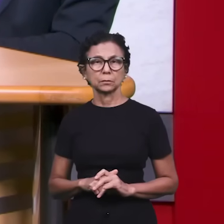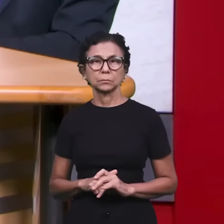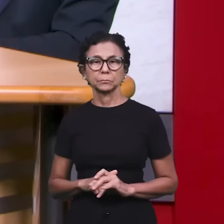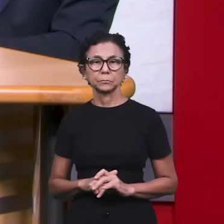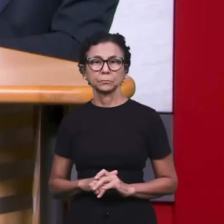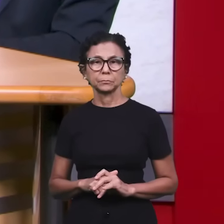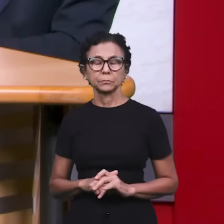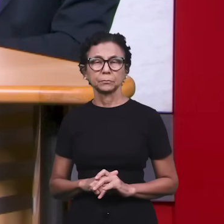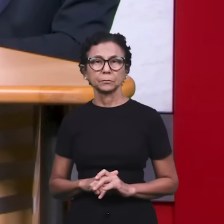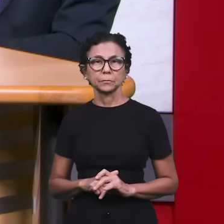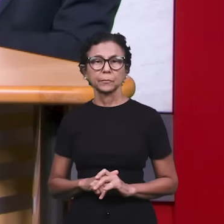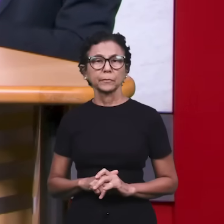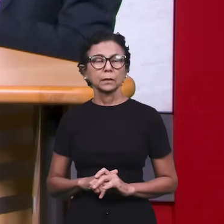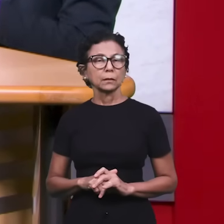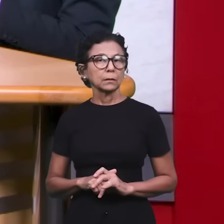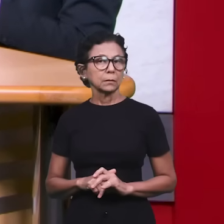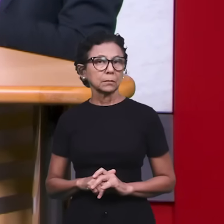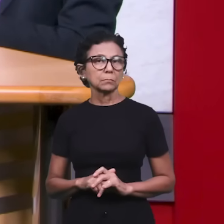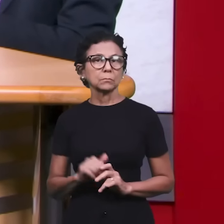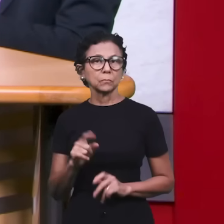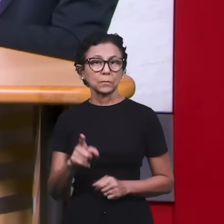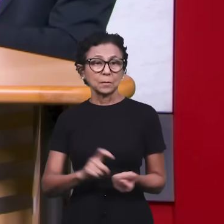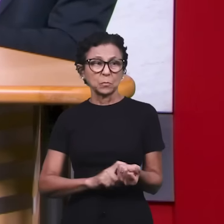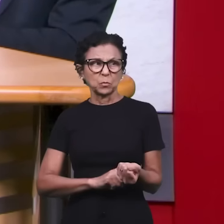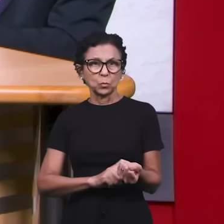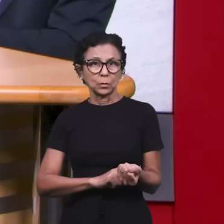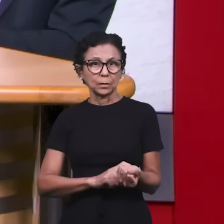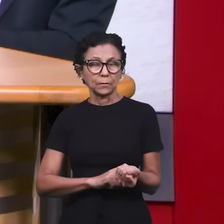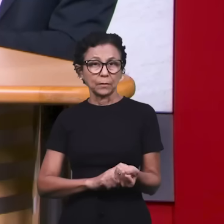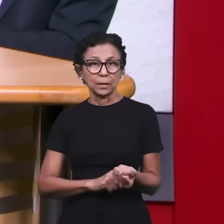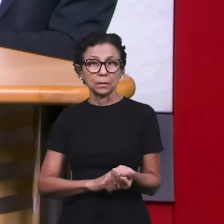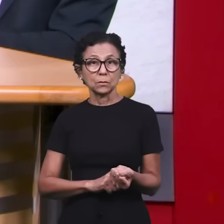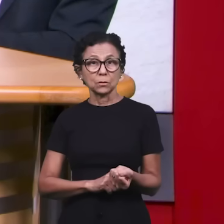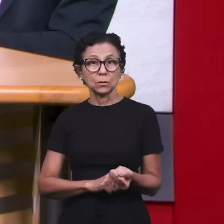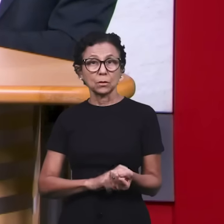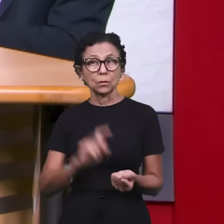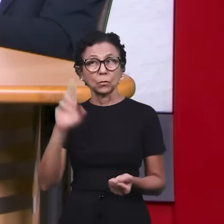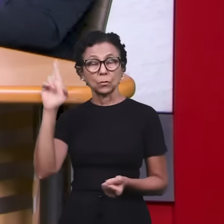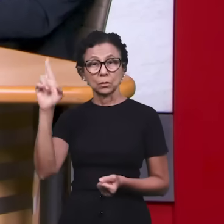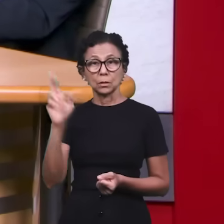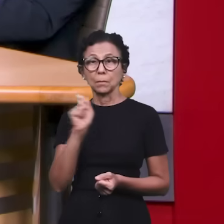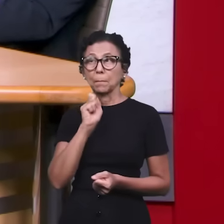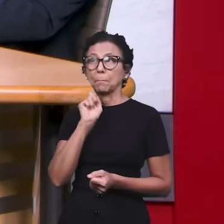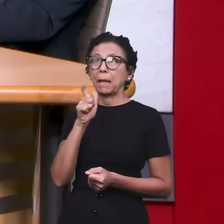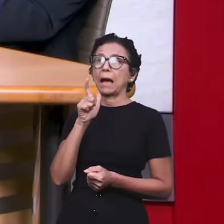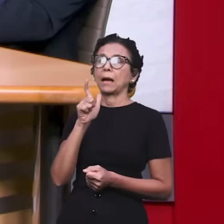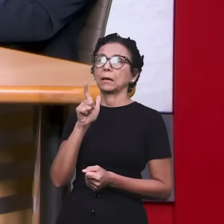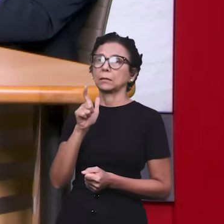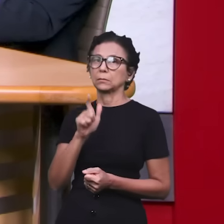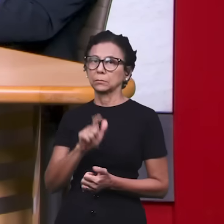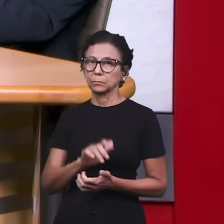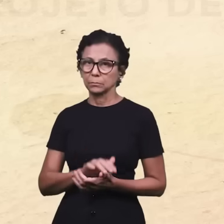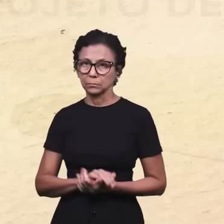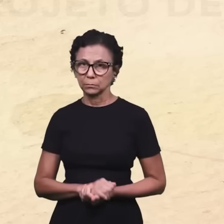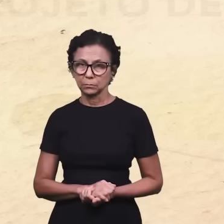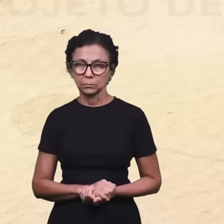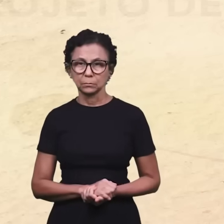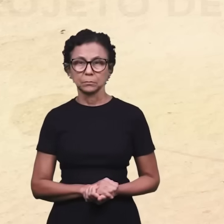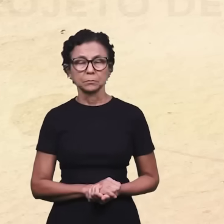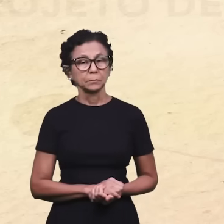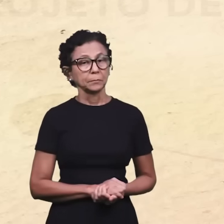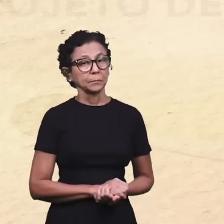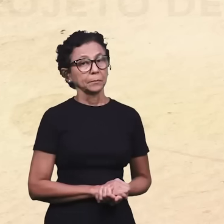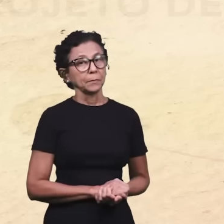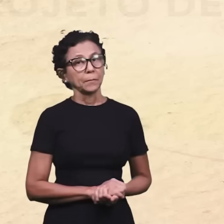pessoas. Você pode, no momento explosivo, ferir o Senhor. Provérbios 14, 17, diz que a ira leva o